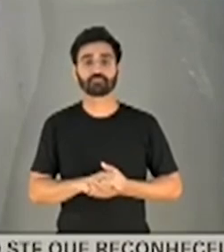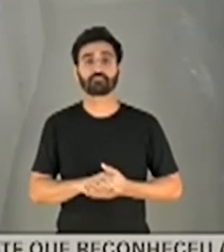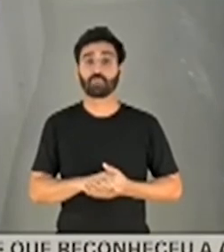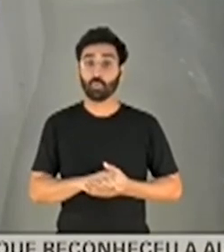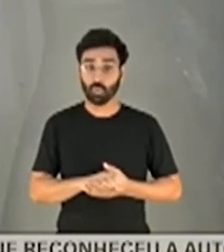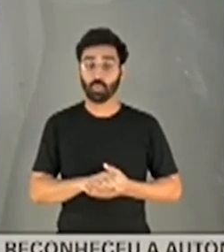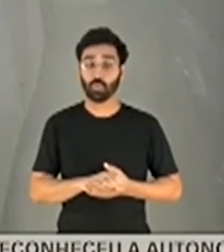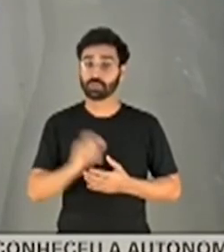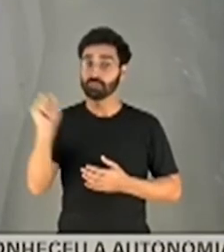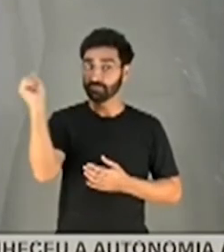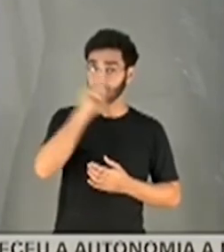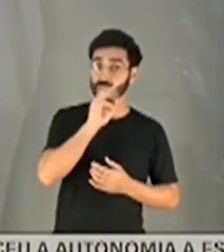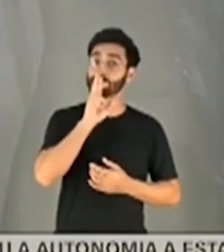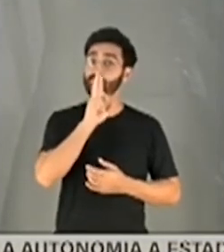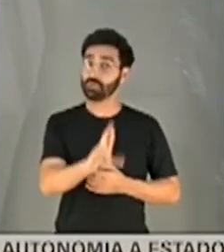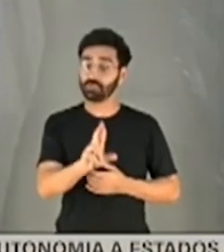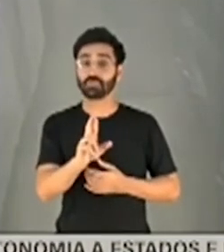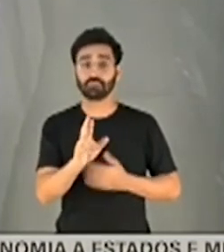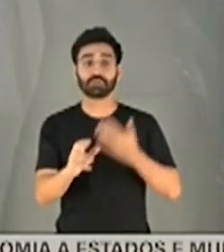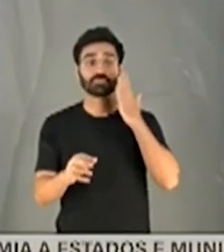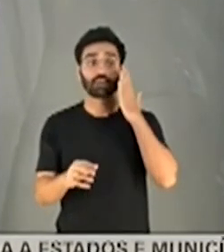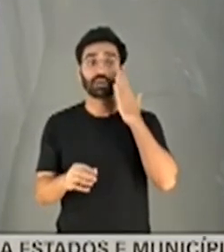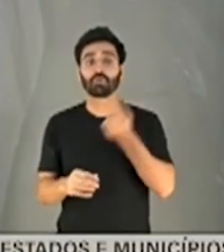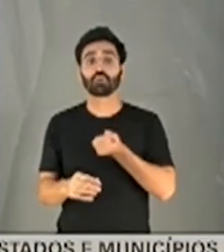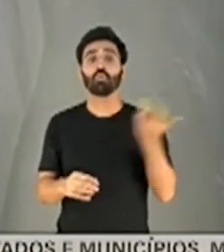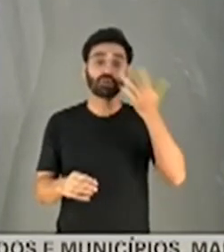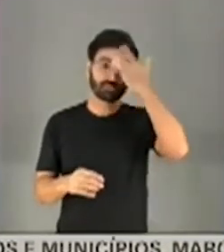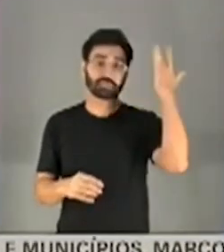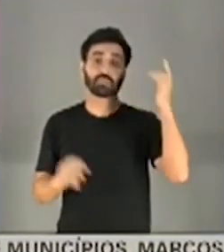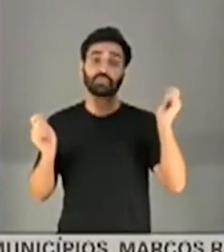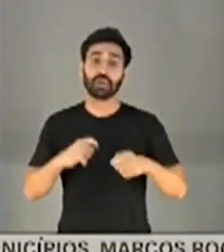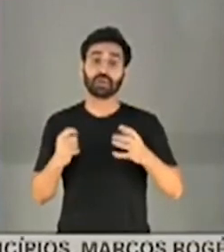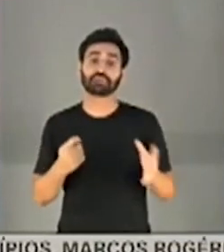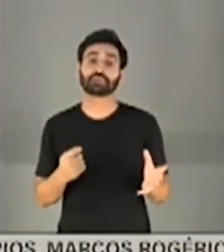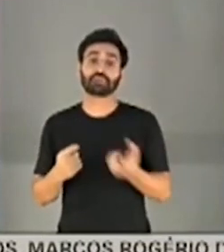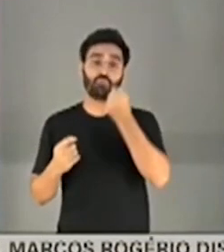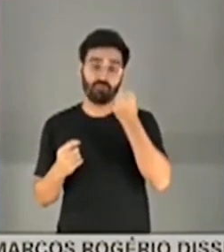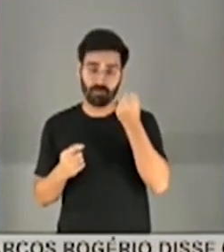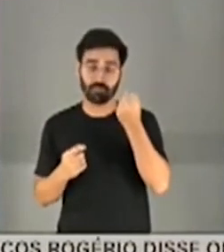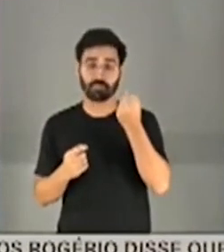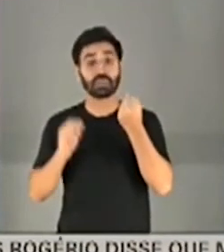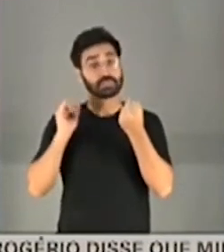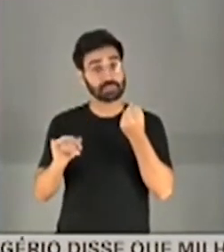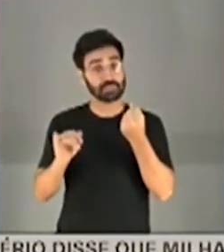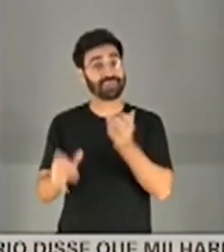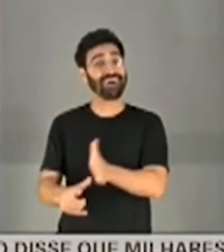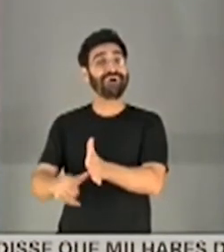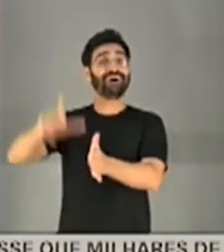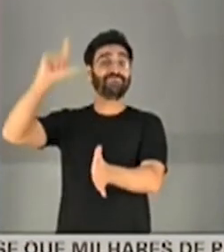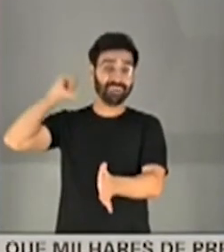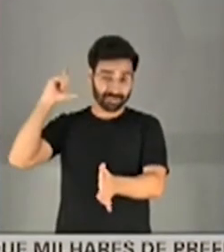A gente estimar realmente quantas vidas teriam sido poupadas se houvesse